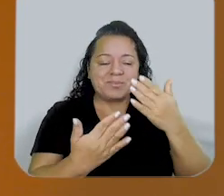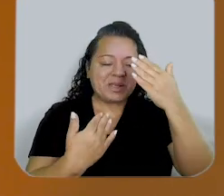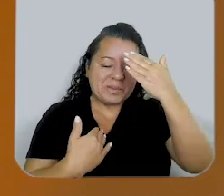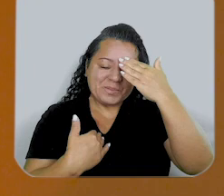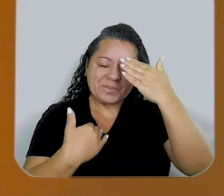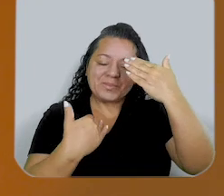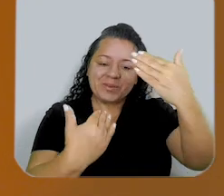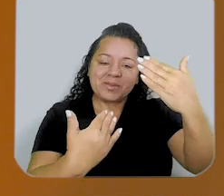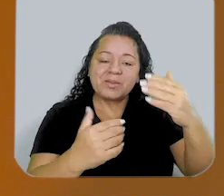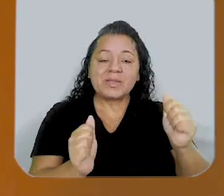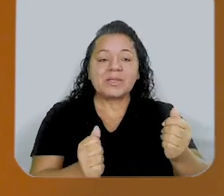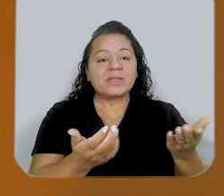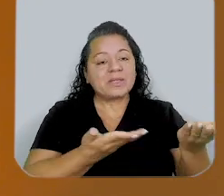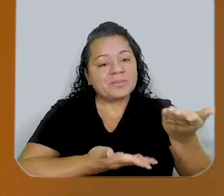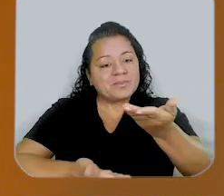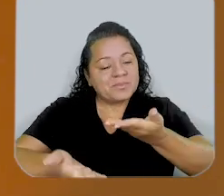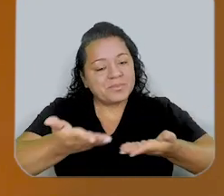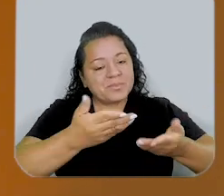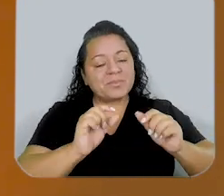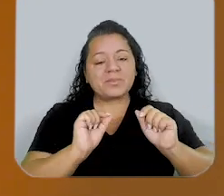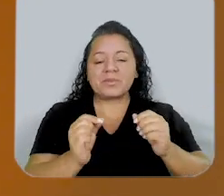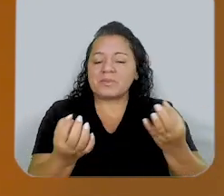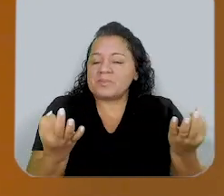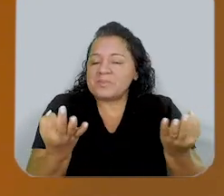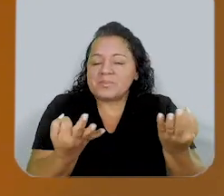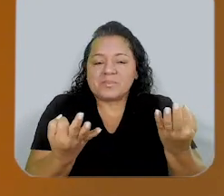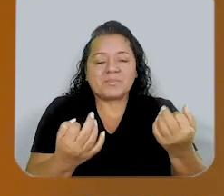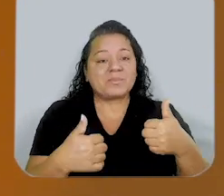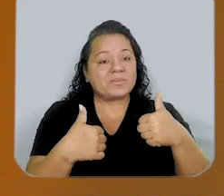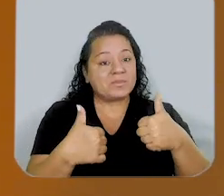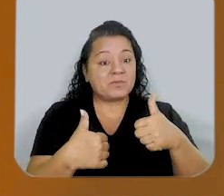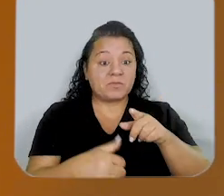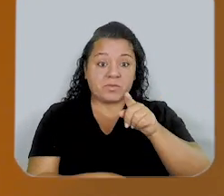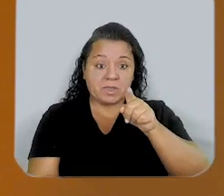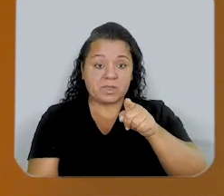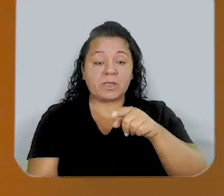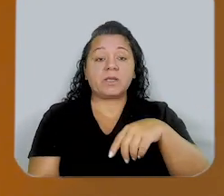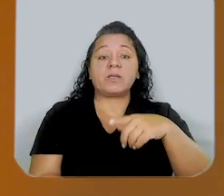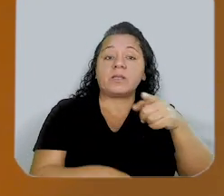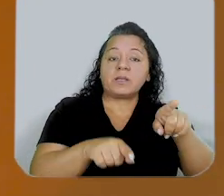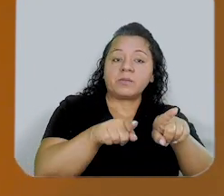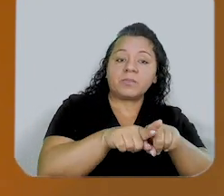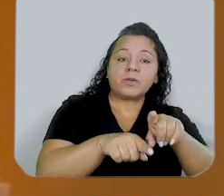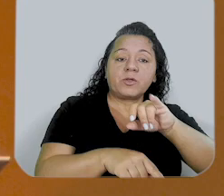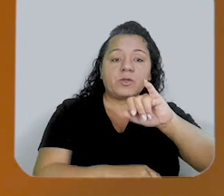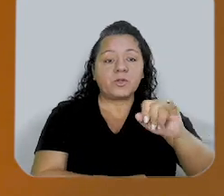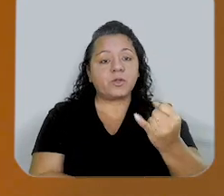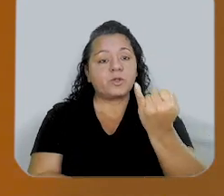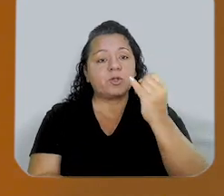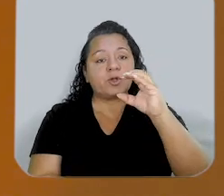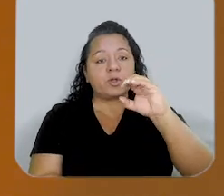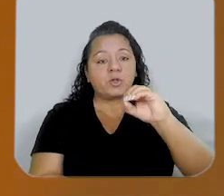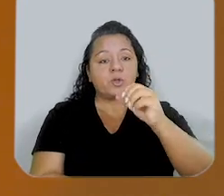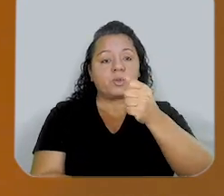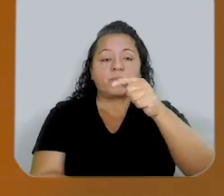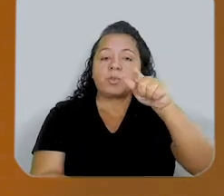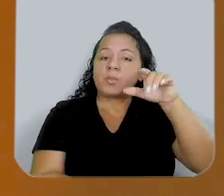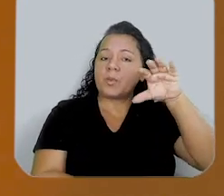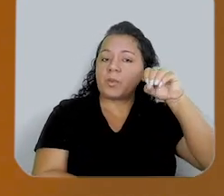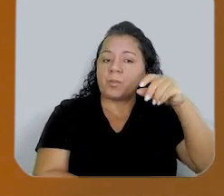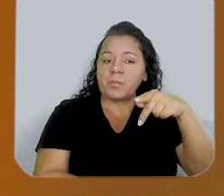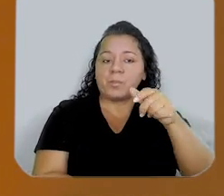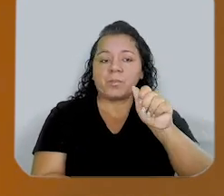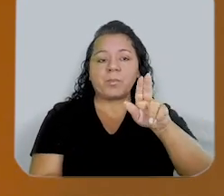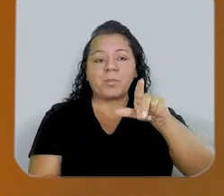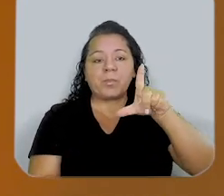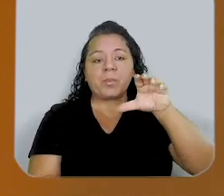de uma maneira muito generosa, você, o João Paulo, e essa sua história, a história de vocês, precisa ser assistida, né? E eu queria